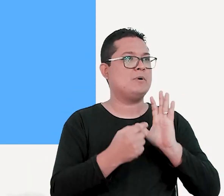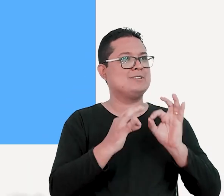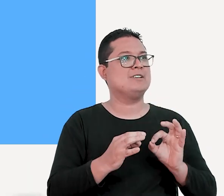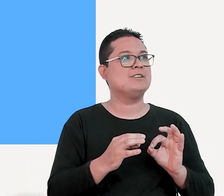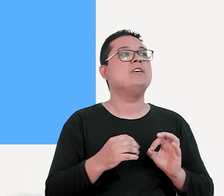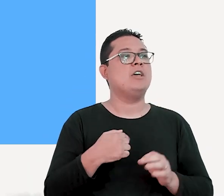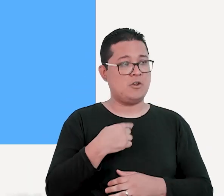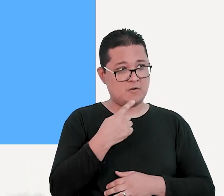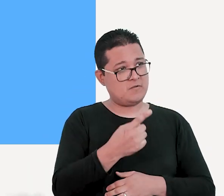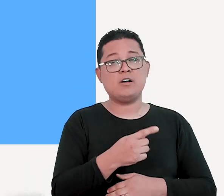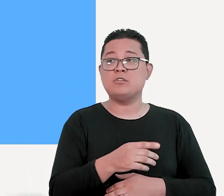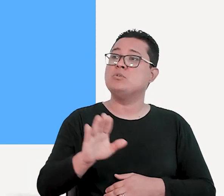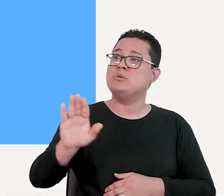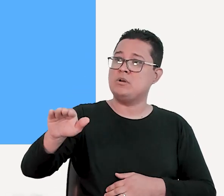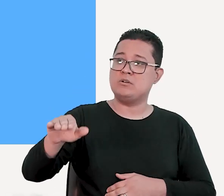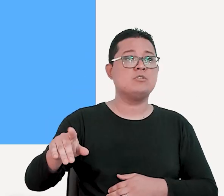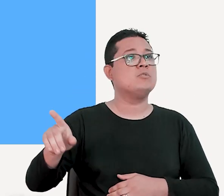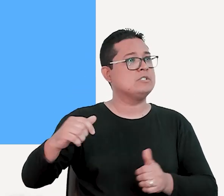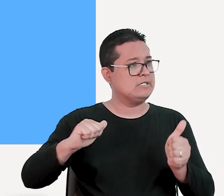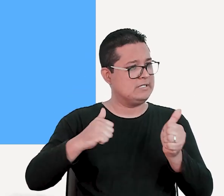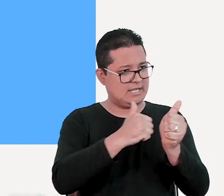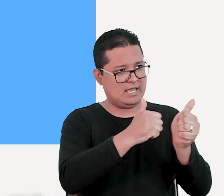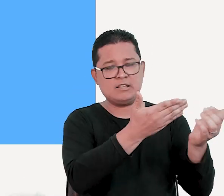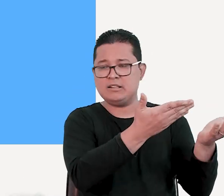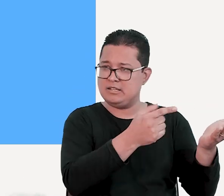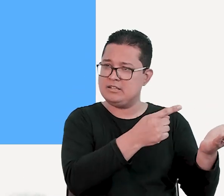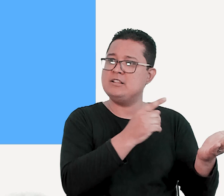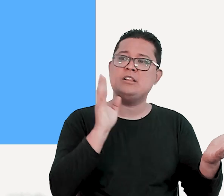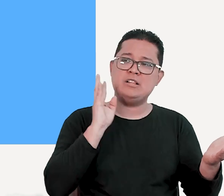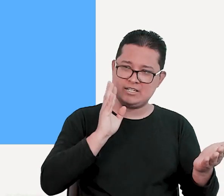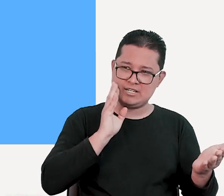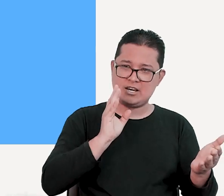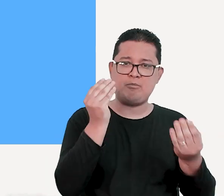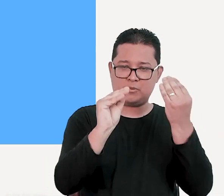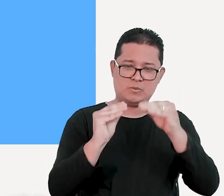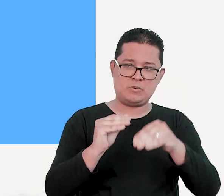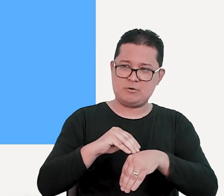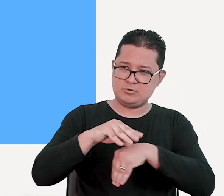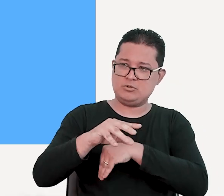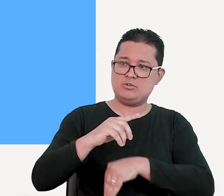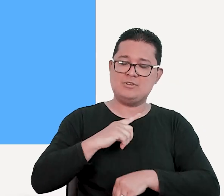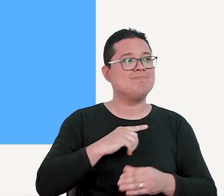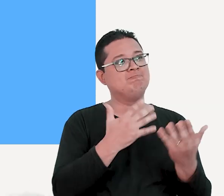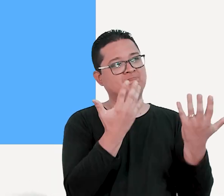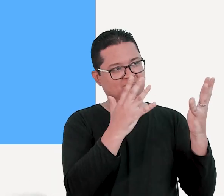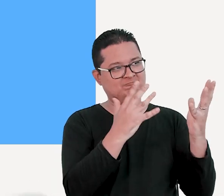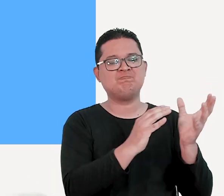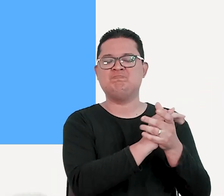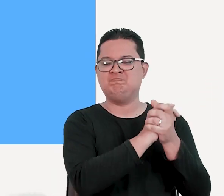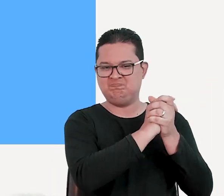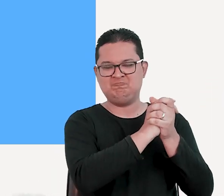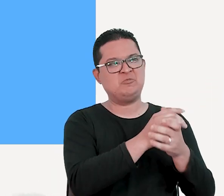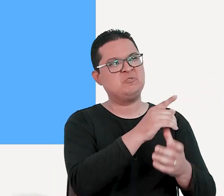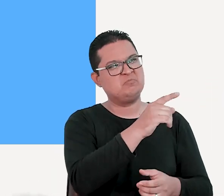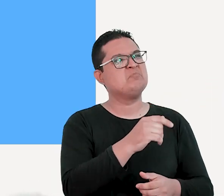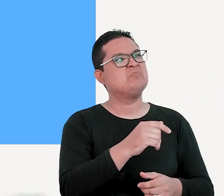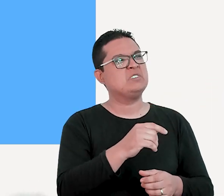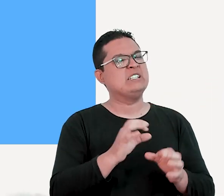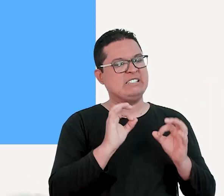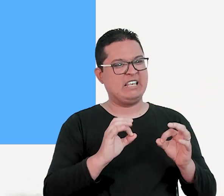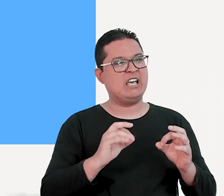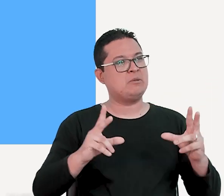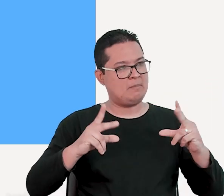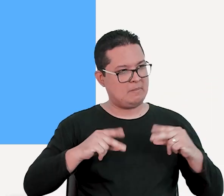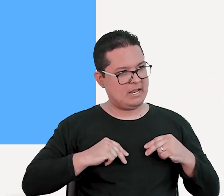que as meninas postam umas coisas, umas dicas muito legais. Então, parabéns para vocês, de verdade, assim, vocês merecem palmas desse